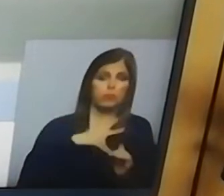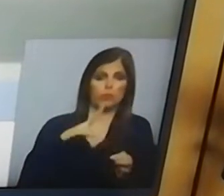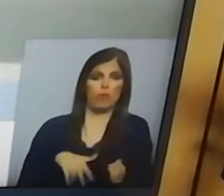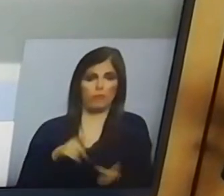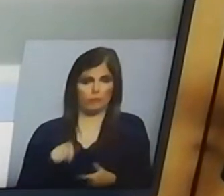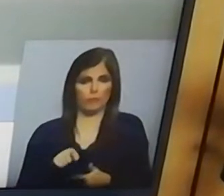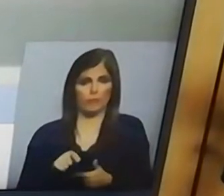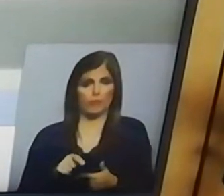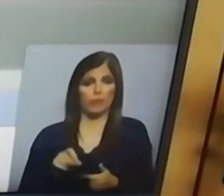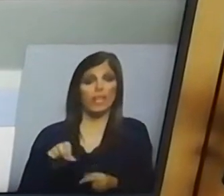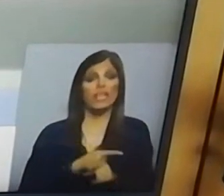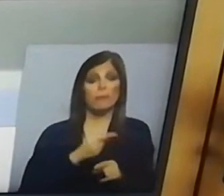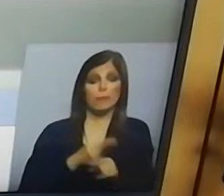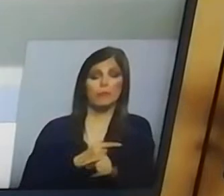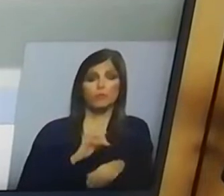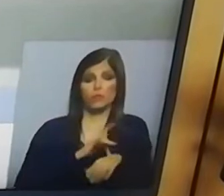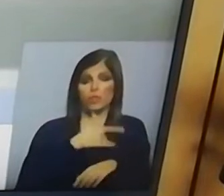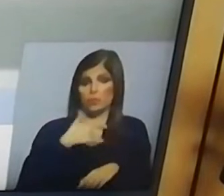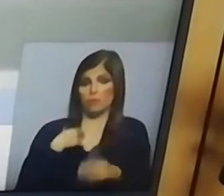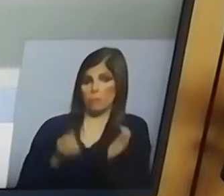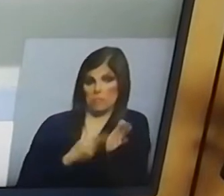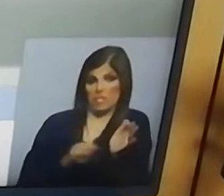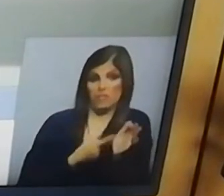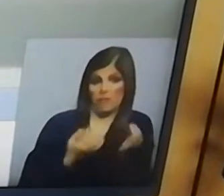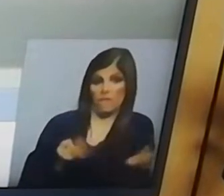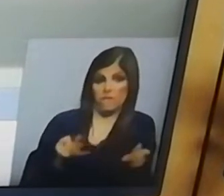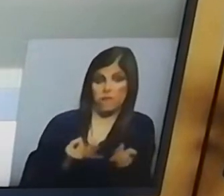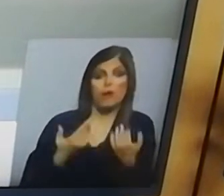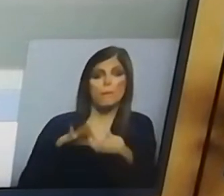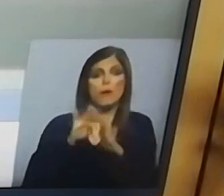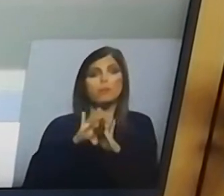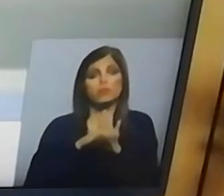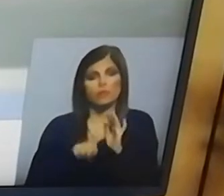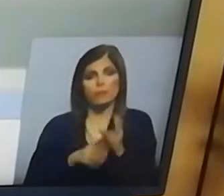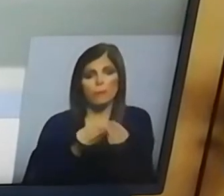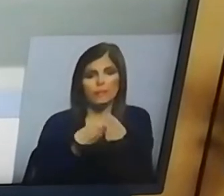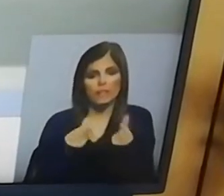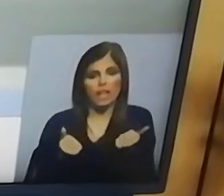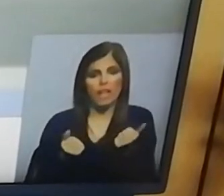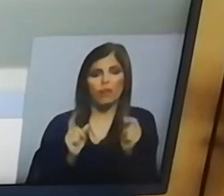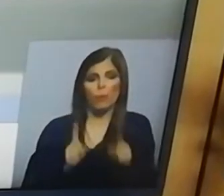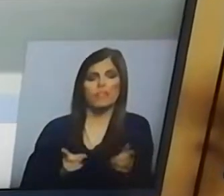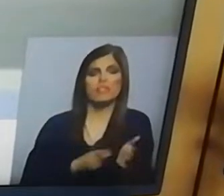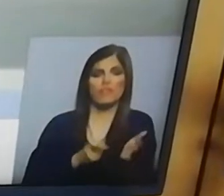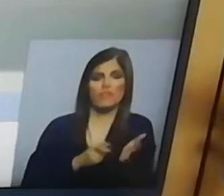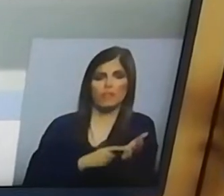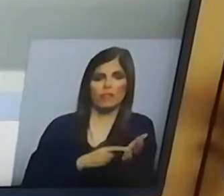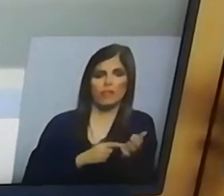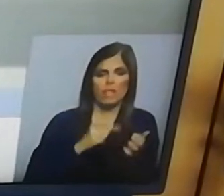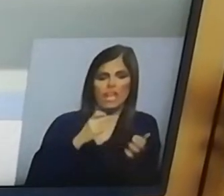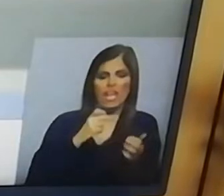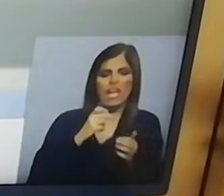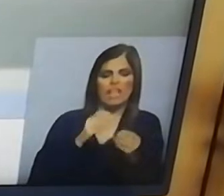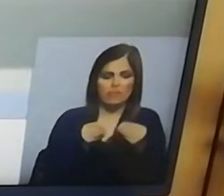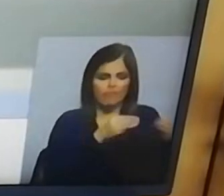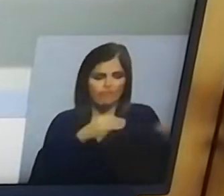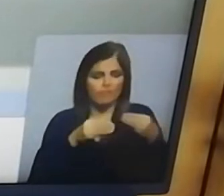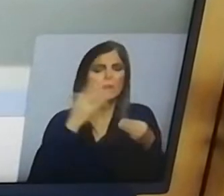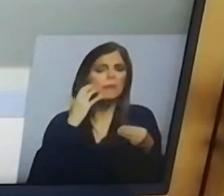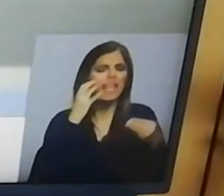equipamentos que os profissionais de saúde mais precisam. Mas neste processo há um material que começa a faltar, o acetato. Mesmo assim, em